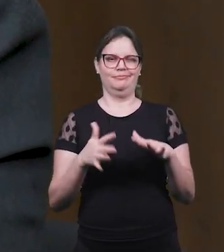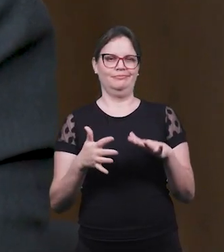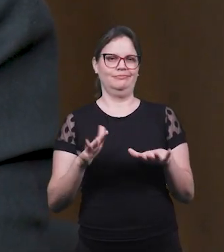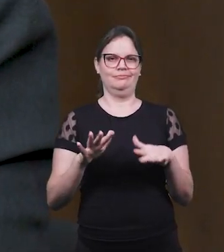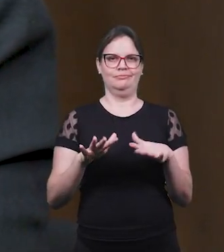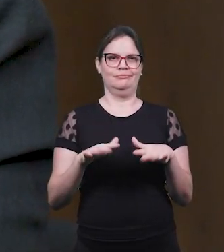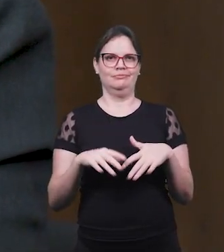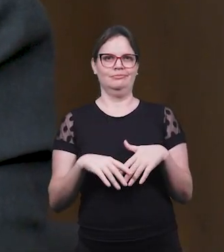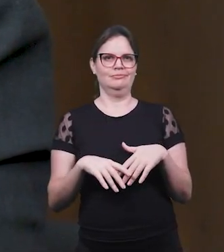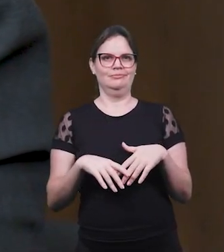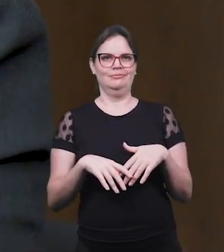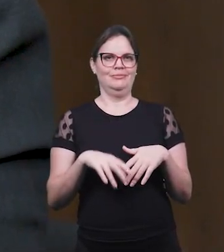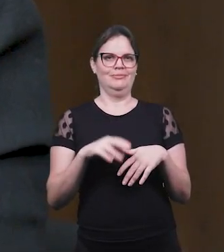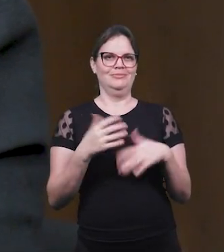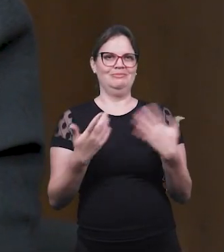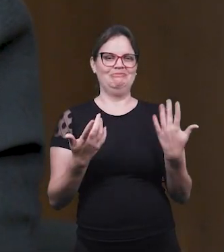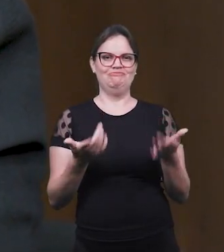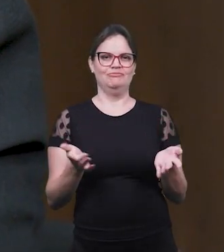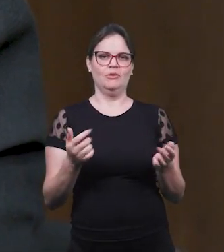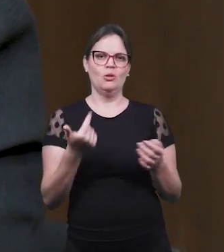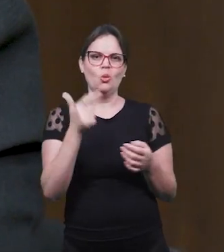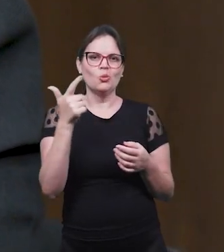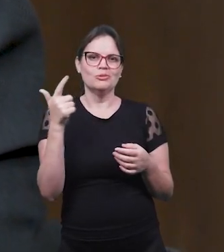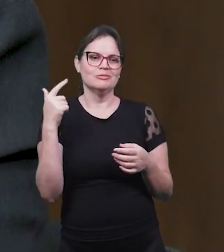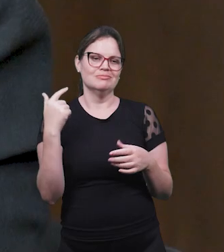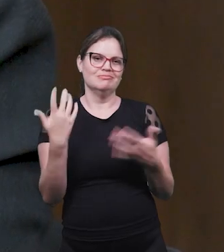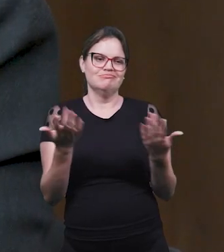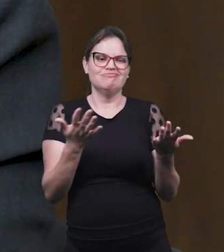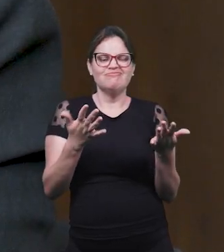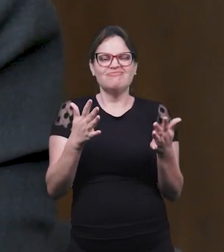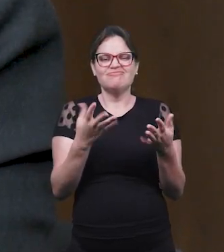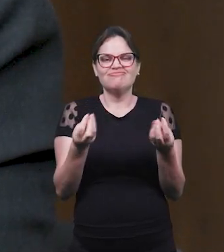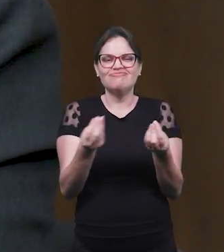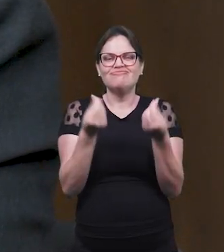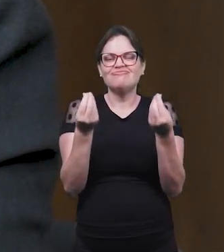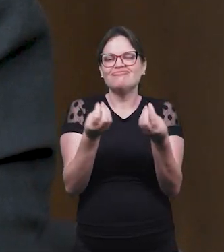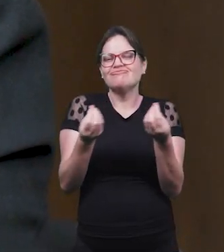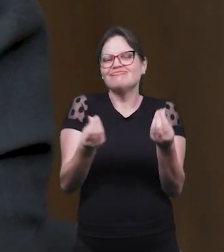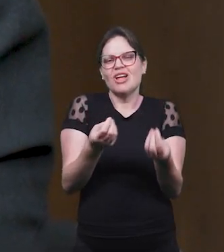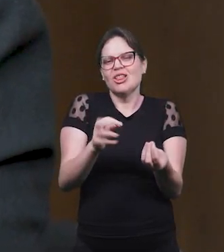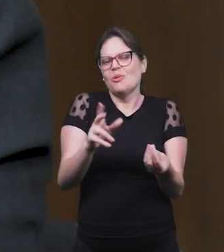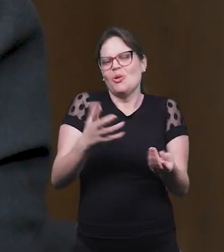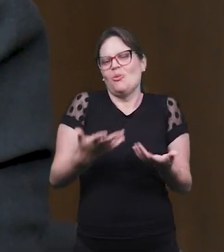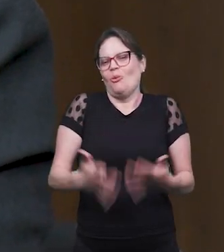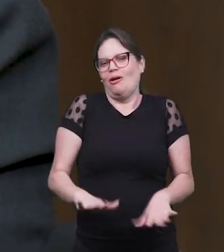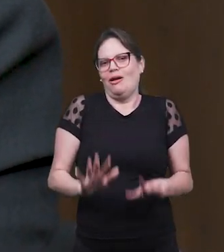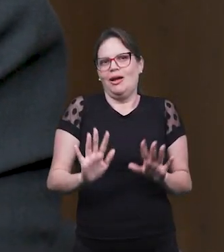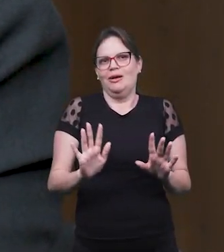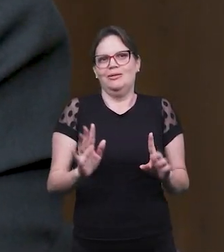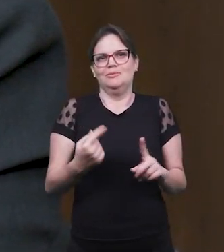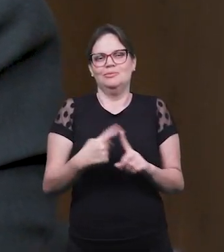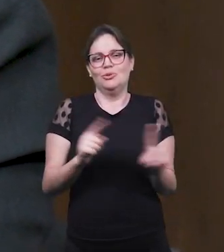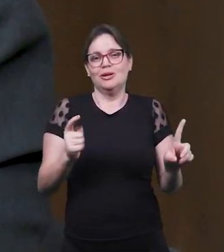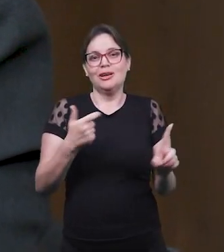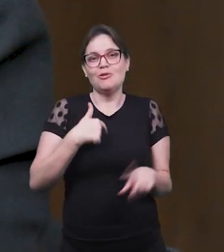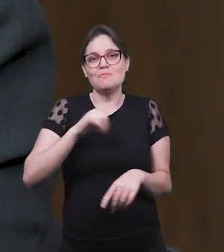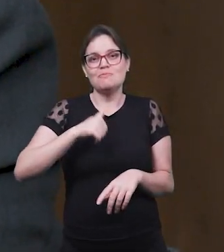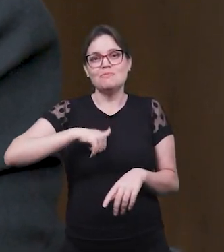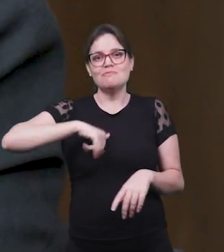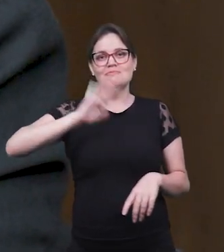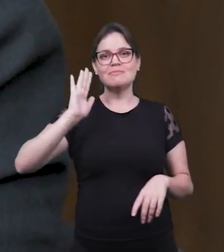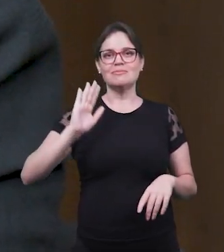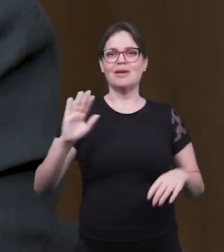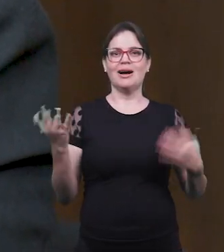não, também nunca foi minha praia, não tenho dificuldade nenhuma, mas também não era minha praia, não era o que eu queria. Eu sempre fui uma pessoa muito